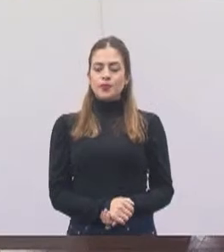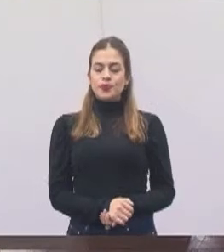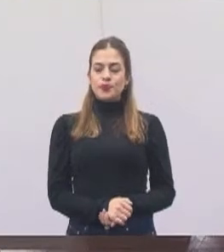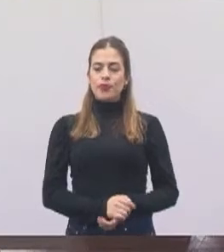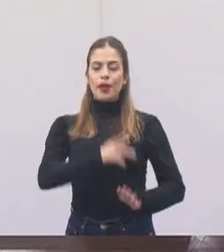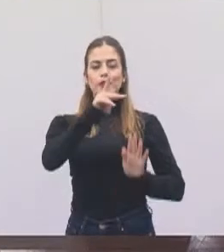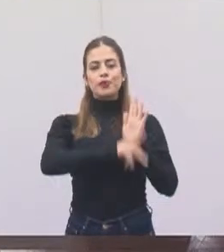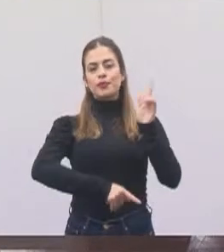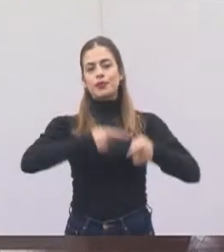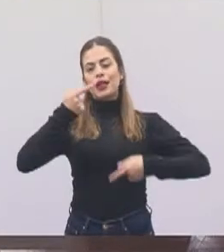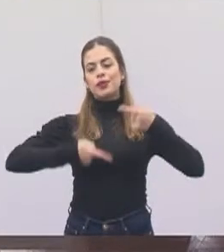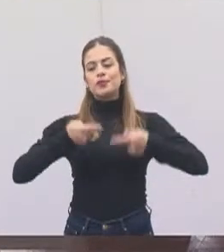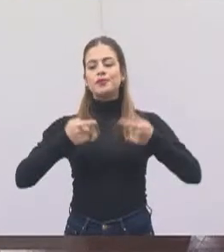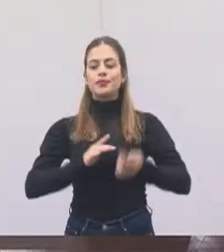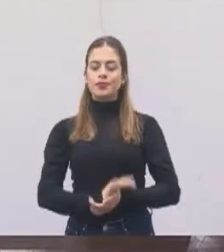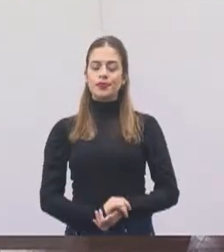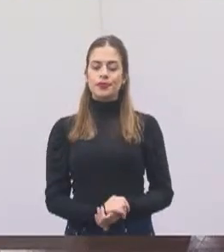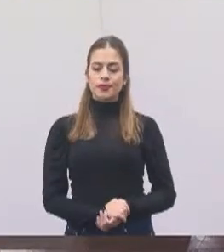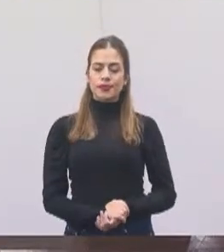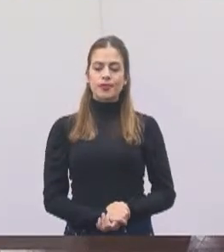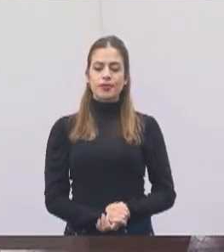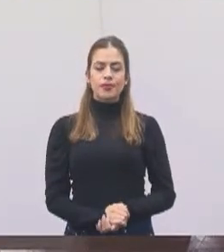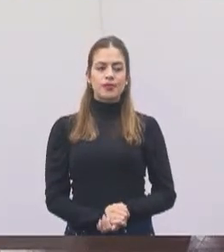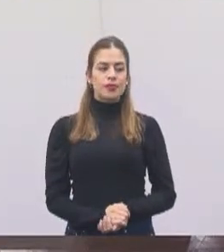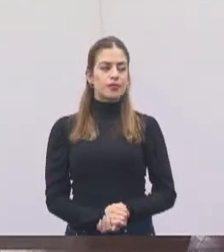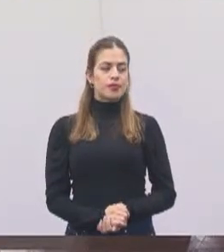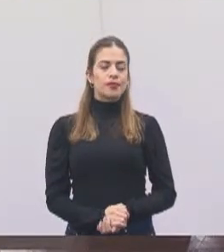O projeto continua em discussão.